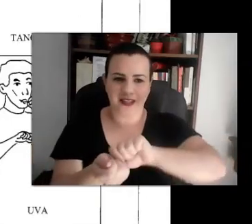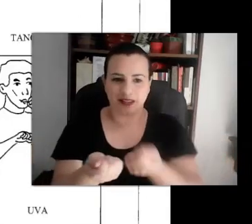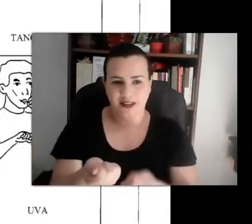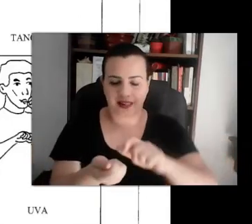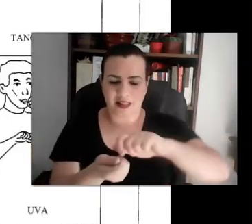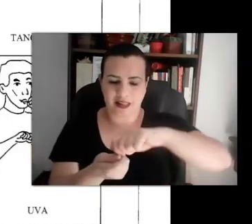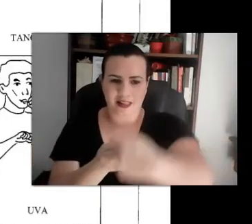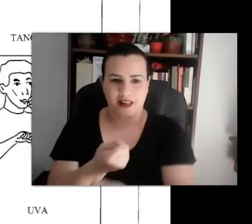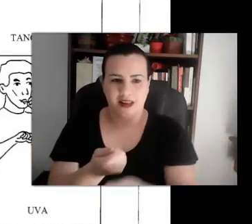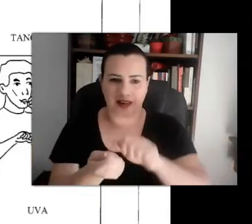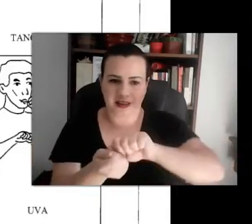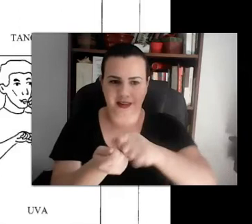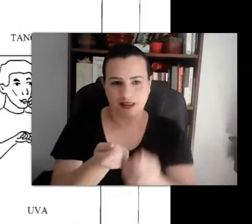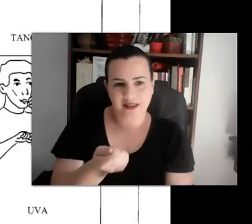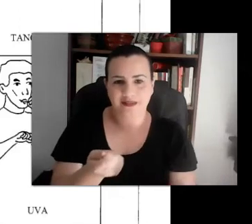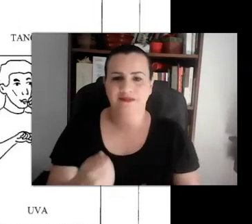tangerina,